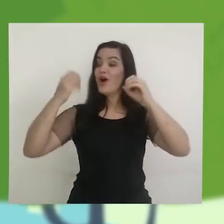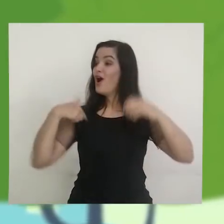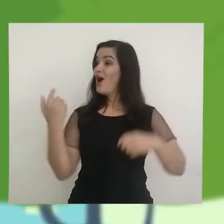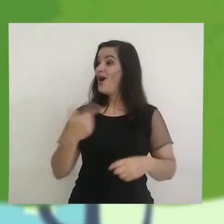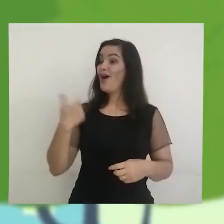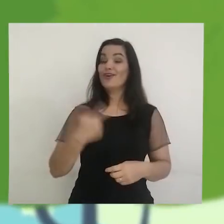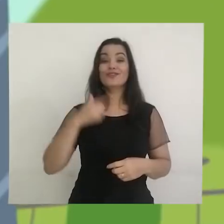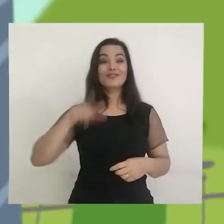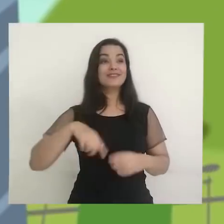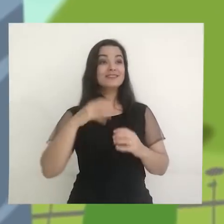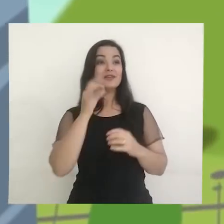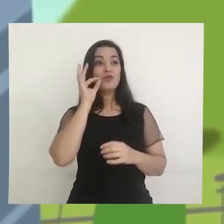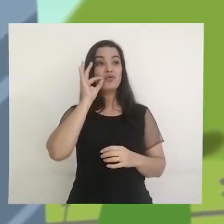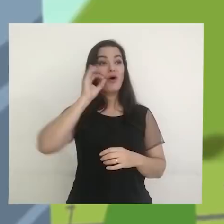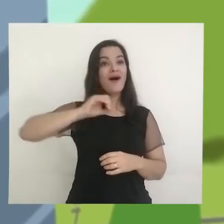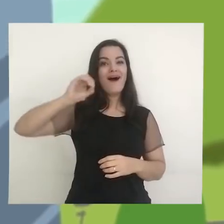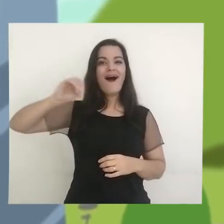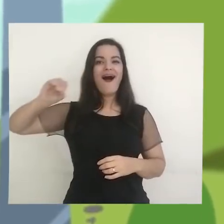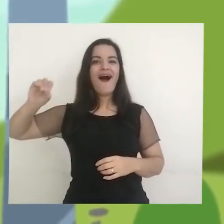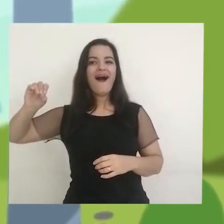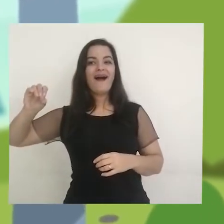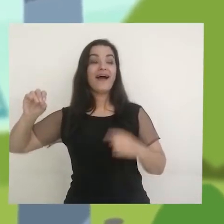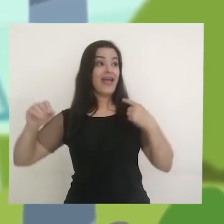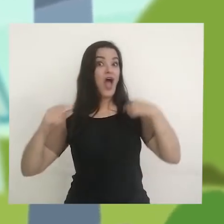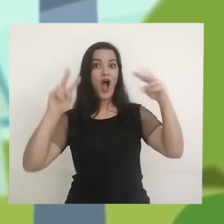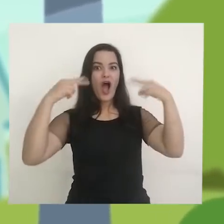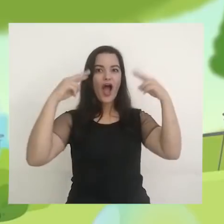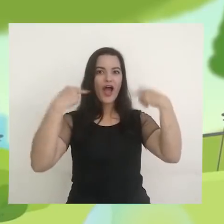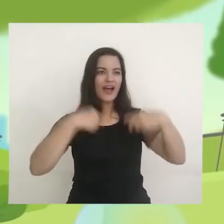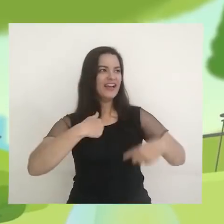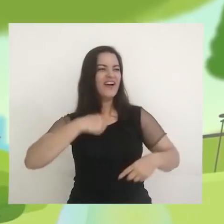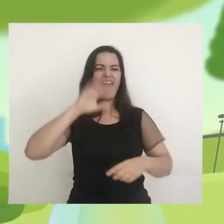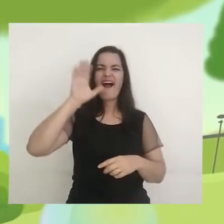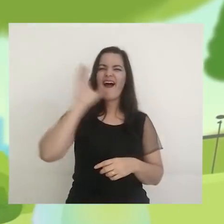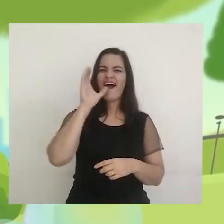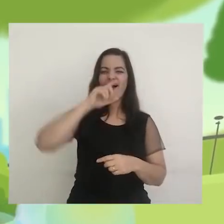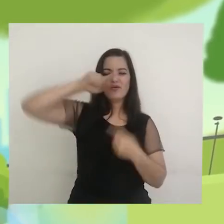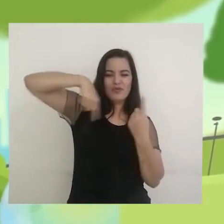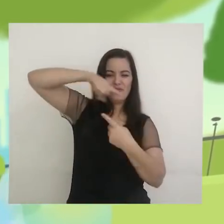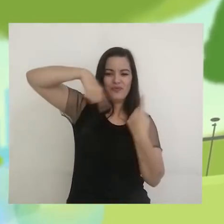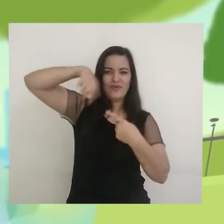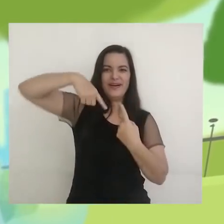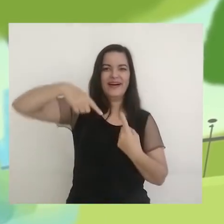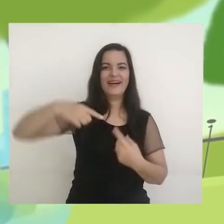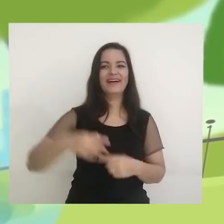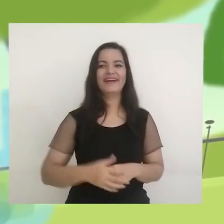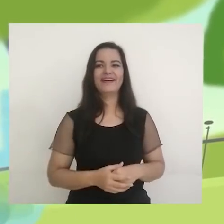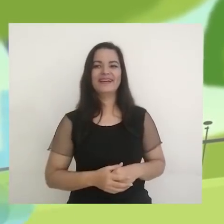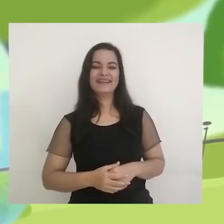Somos bolhas de sabão! Eu sei girar mais rápido.